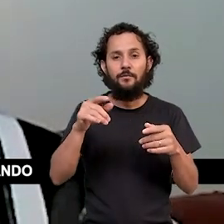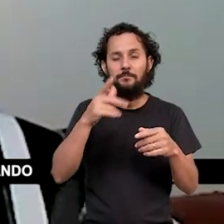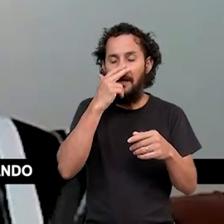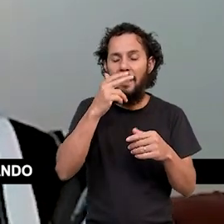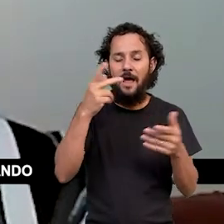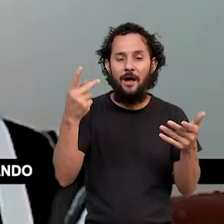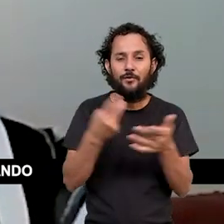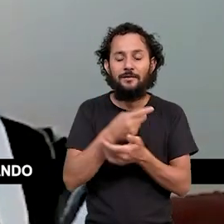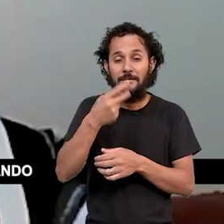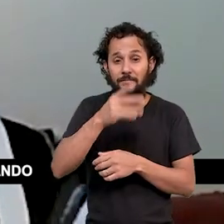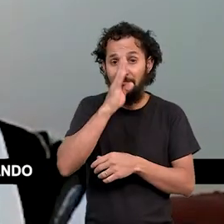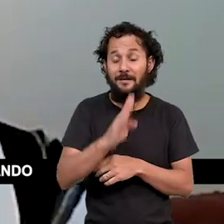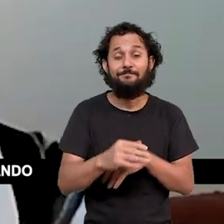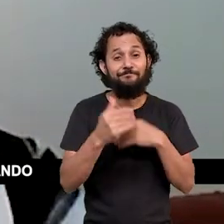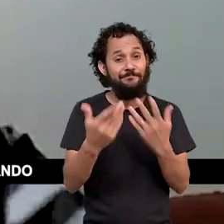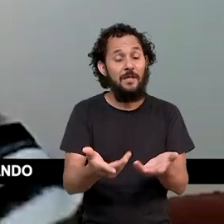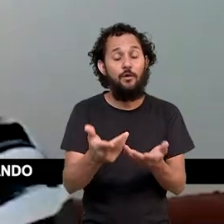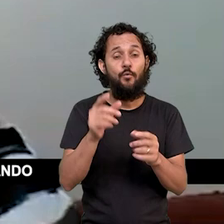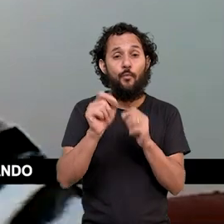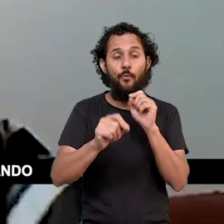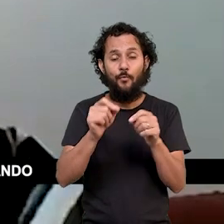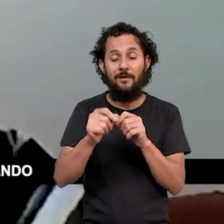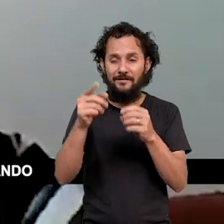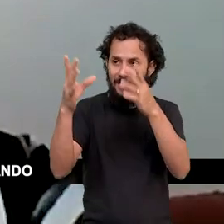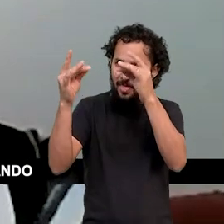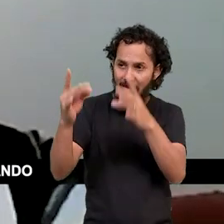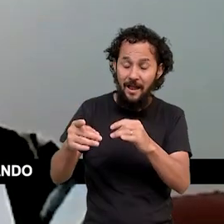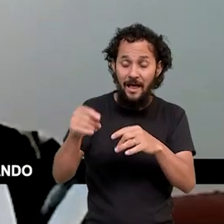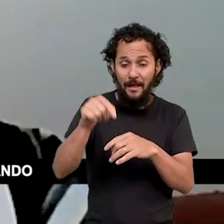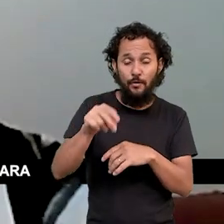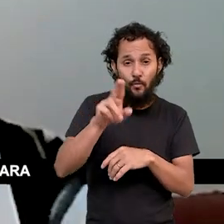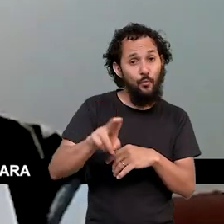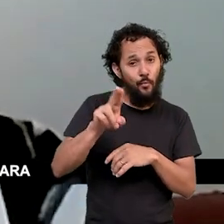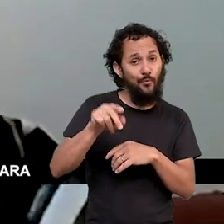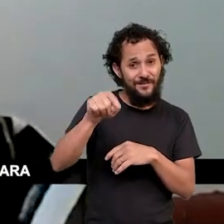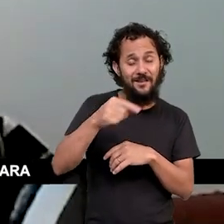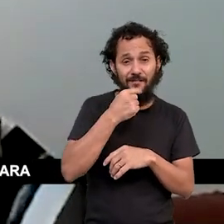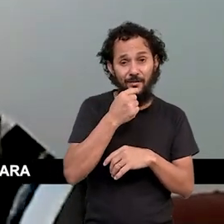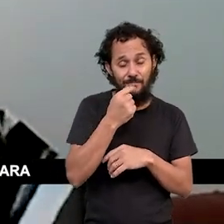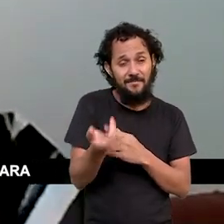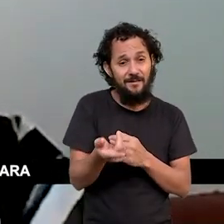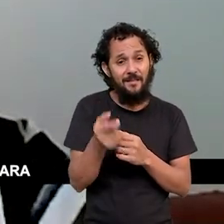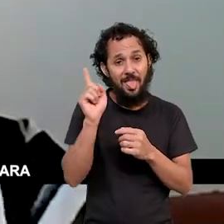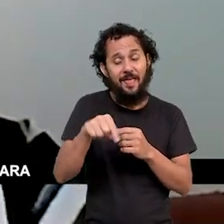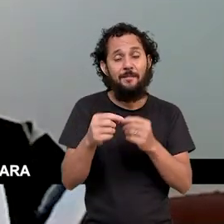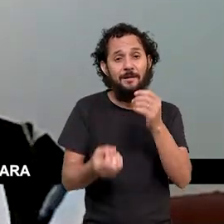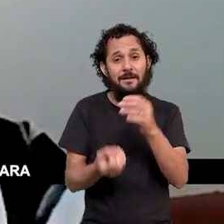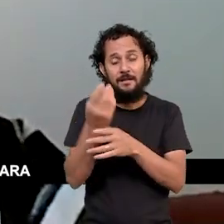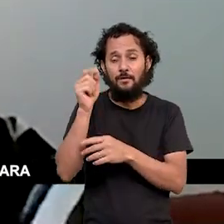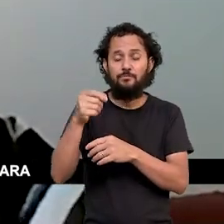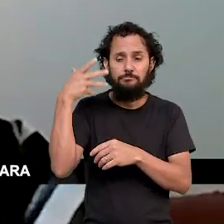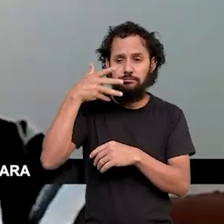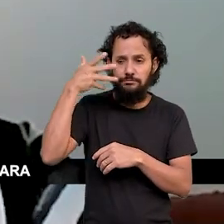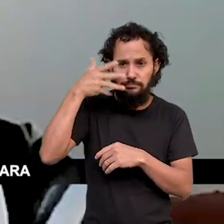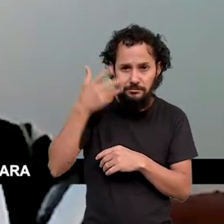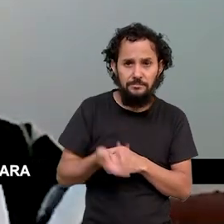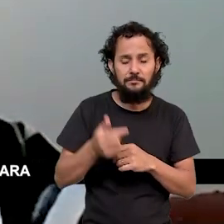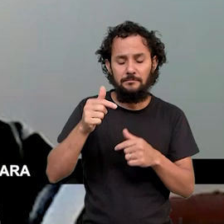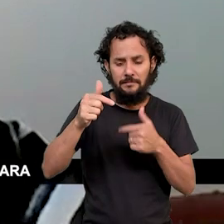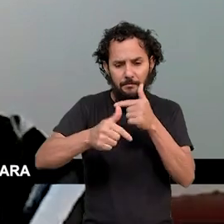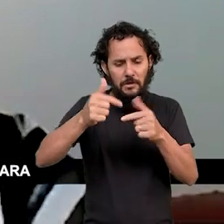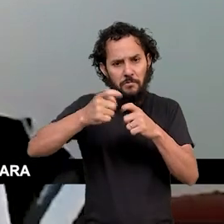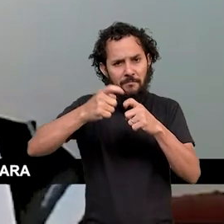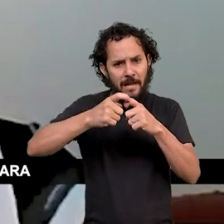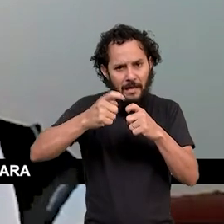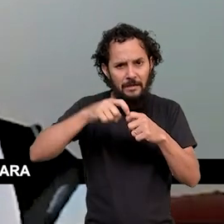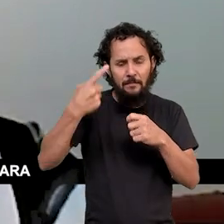como que vai ocorrendo, né, no Brasil. E então, muitos dos elementos que a senhora falou, ele vai usando isso realmente para constituir o seu discurso